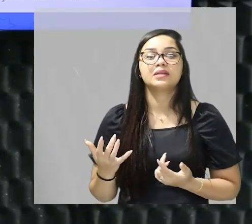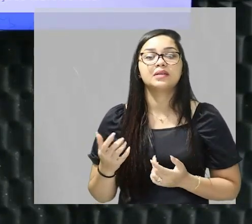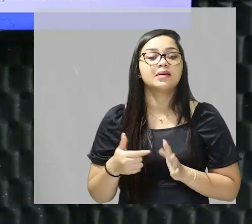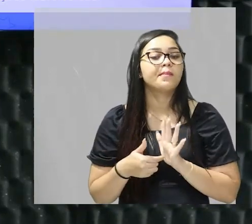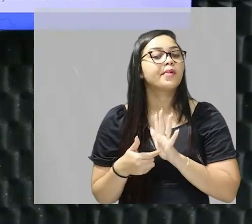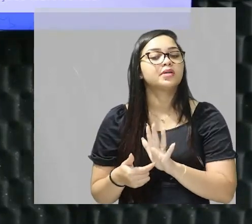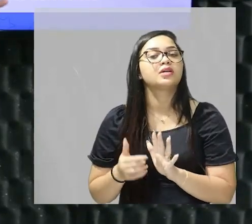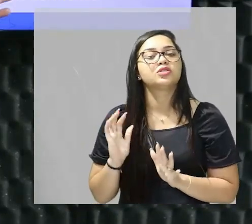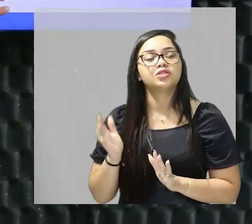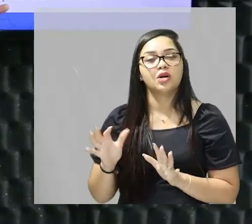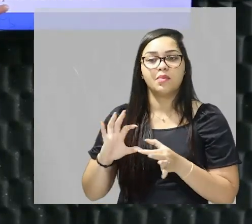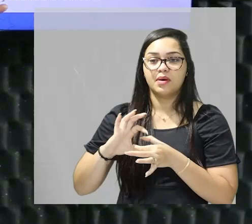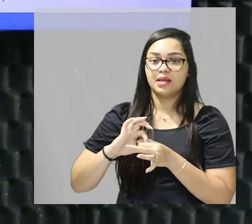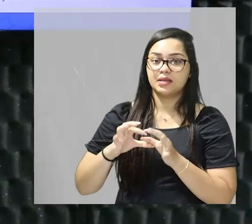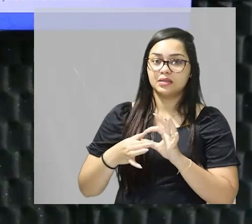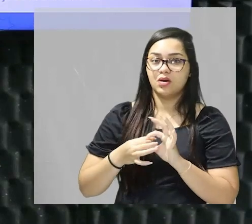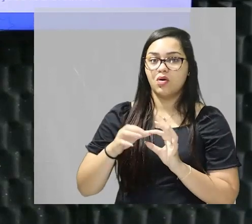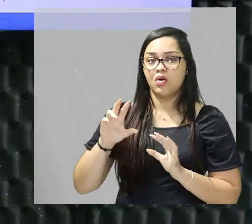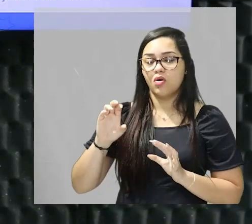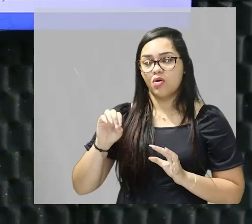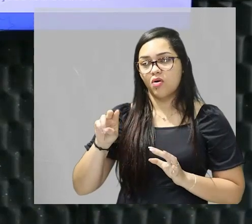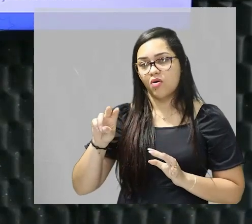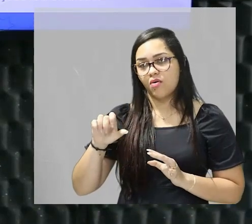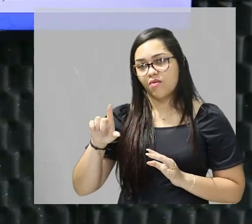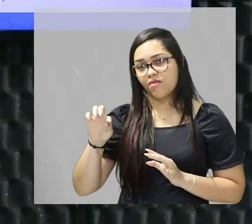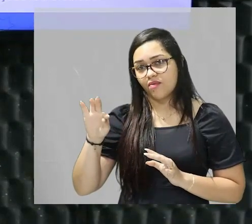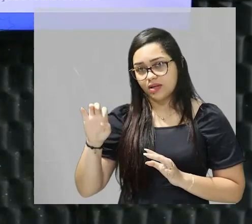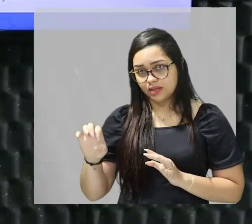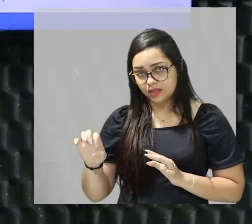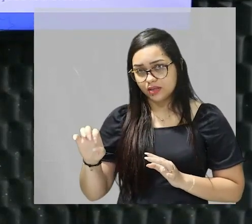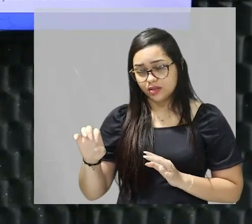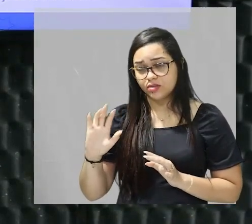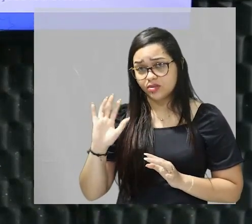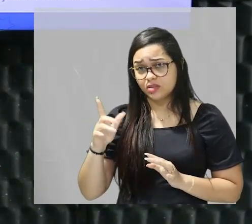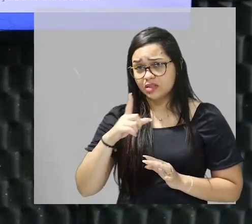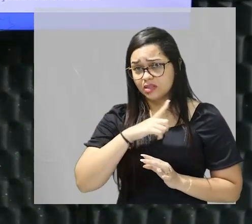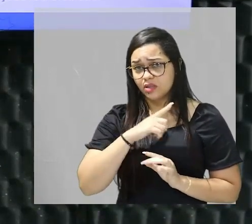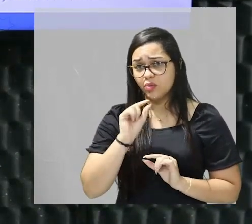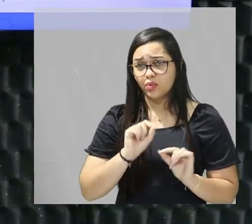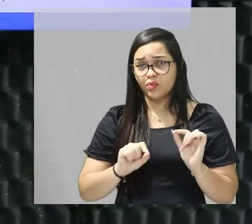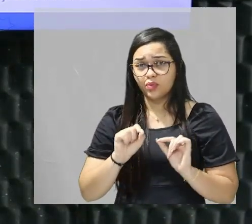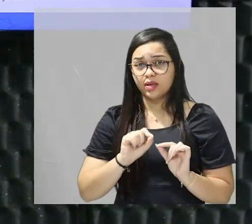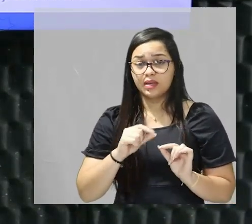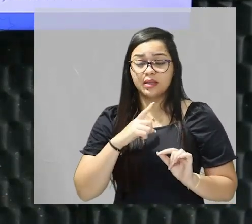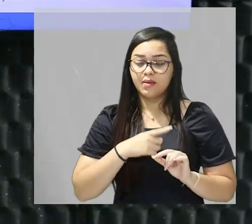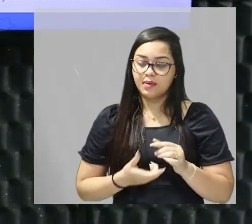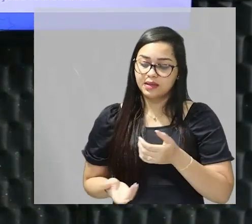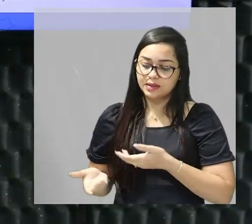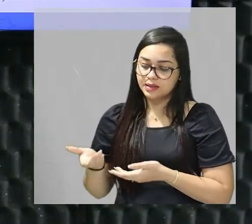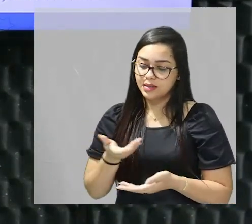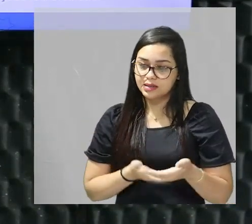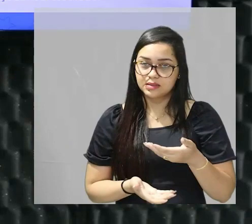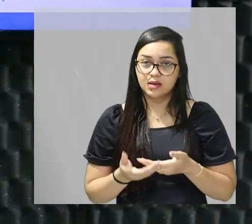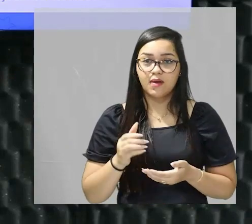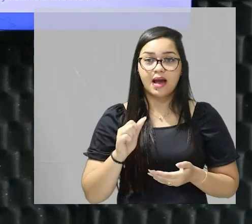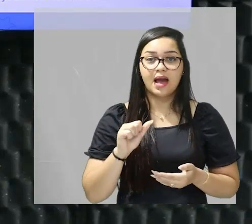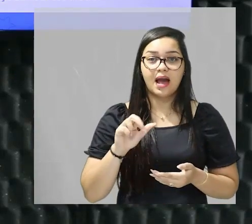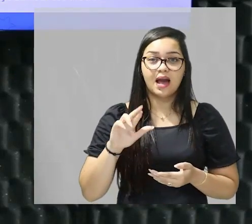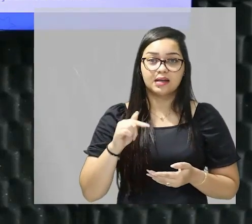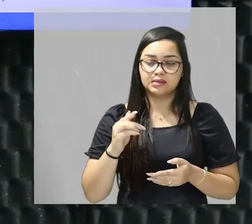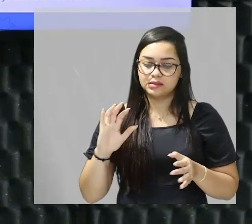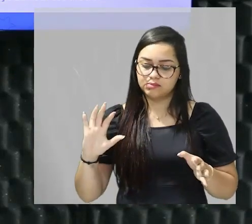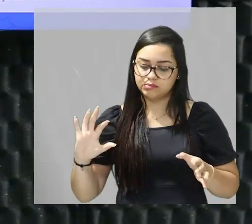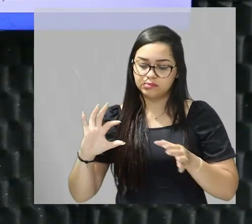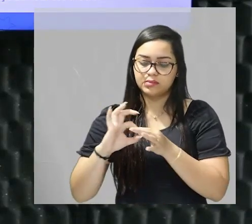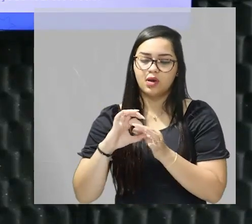estabelecida uma ligação covalente, tá certo? É estabelecida uma interação, uma atração. E essa